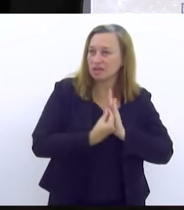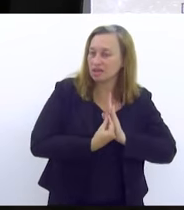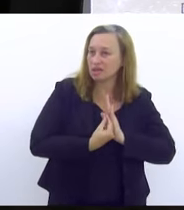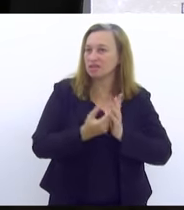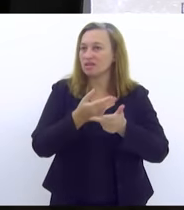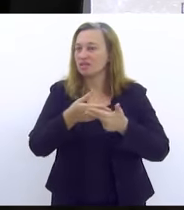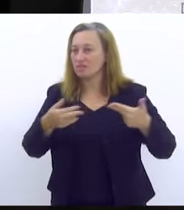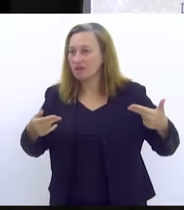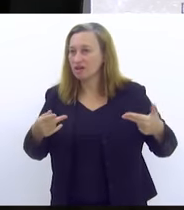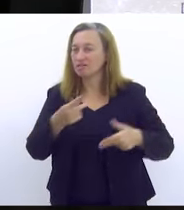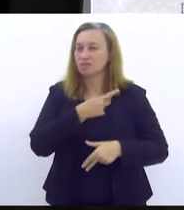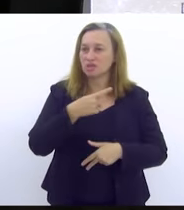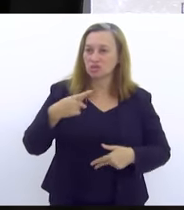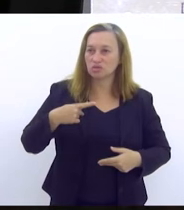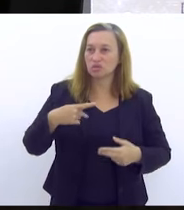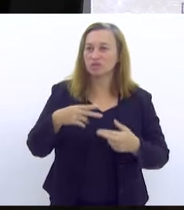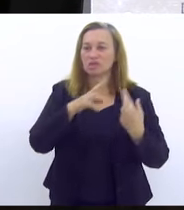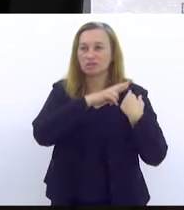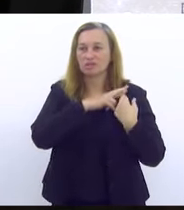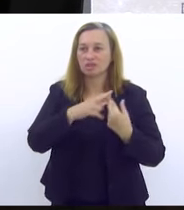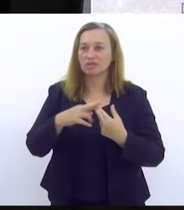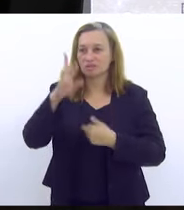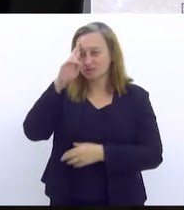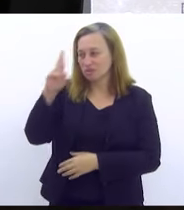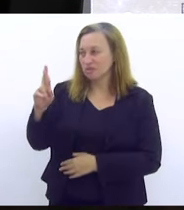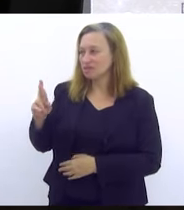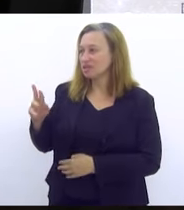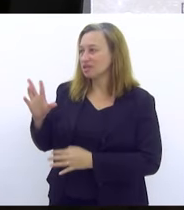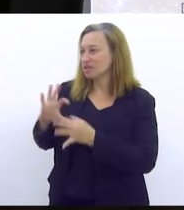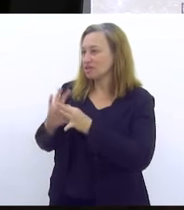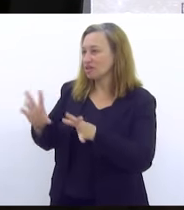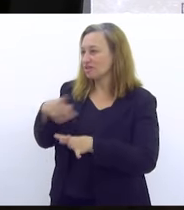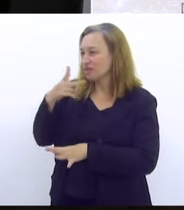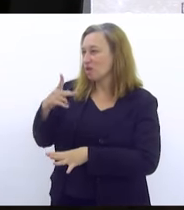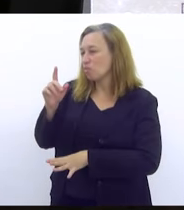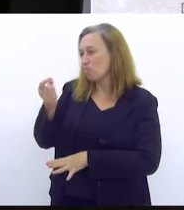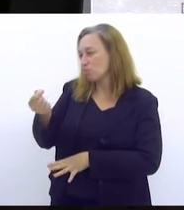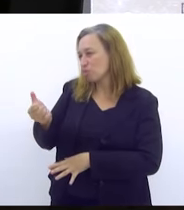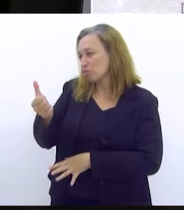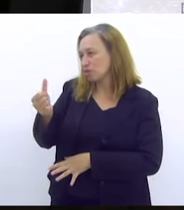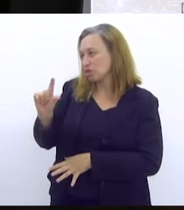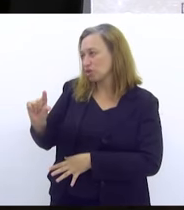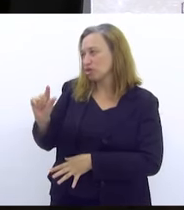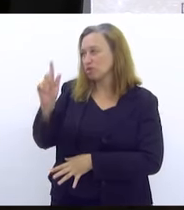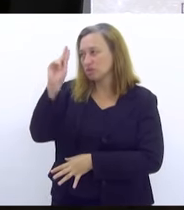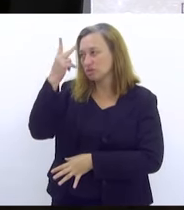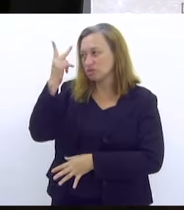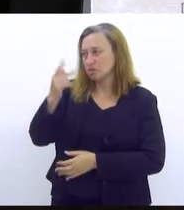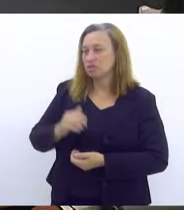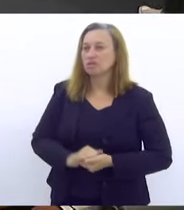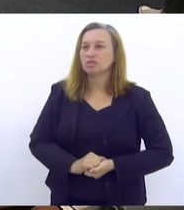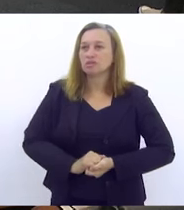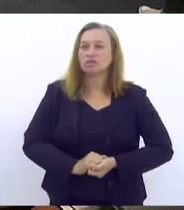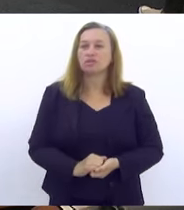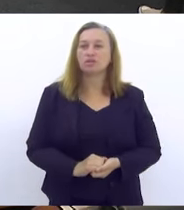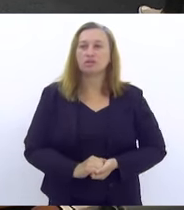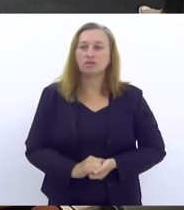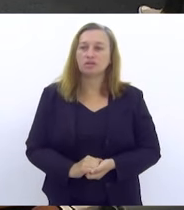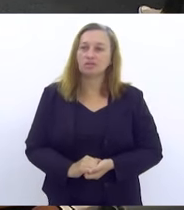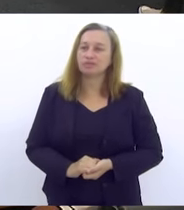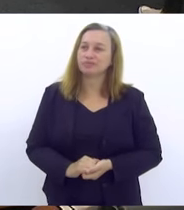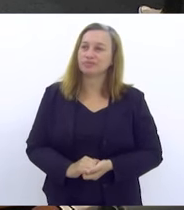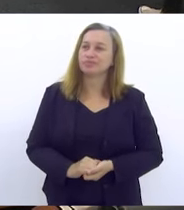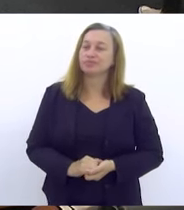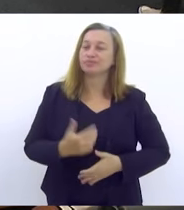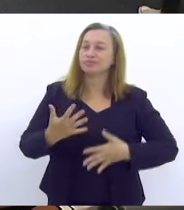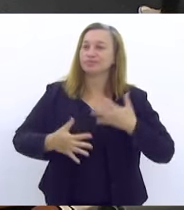na responsabilidade do senhor. Eu vou deixar que o senhor conte um pouquinho da sua história. Boa noite. É um prazer a